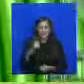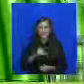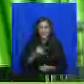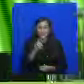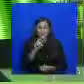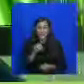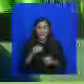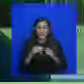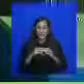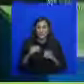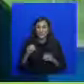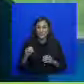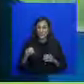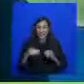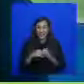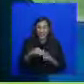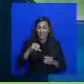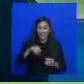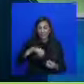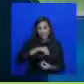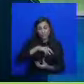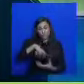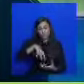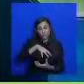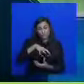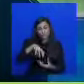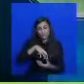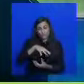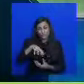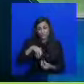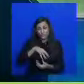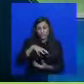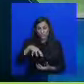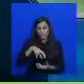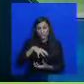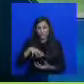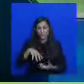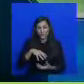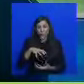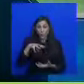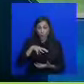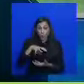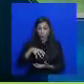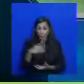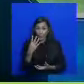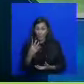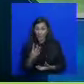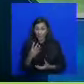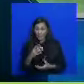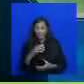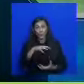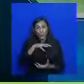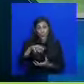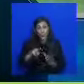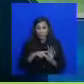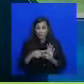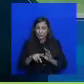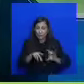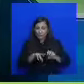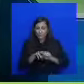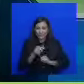Novamente as 10 bolas numeradas de 0 a 9 girando, sendo embaralhadas dentro do nosso quarto globo, o globo do Super